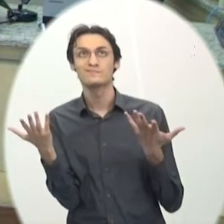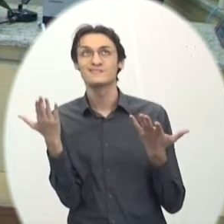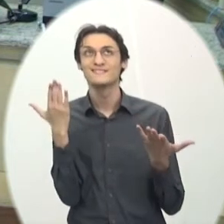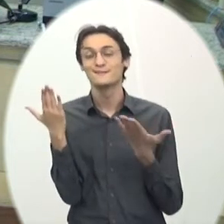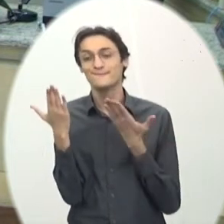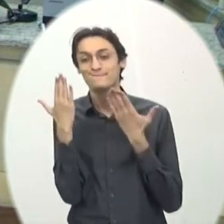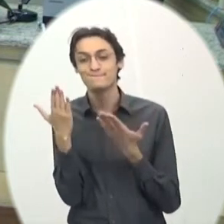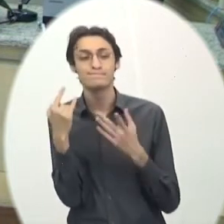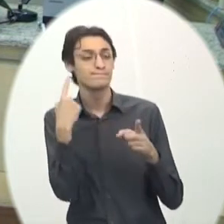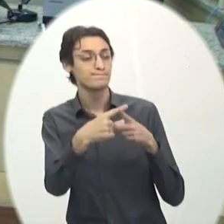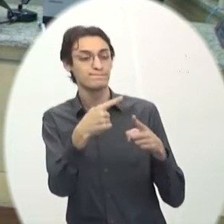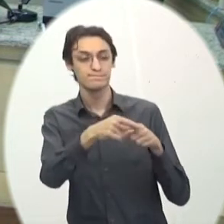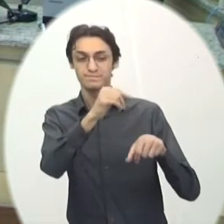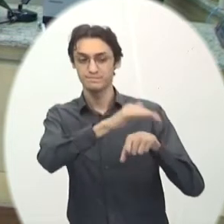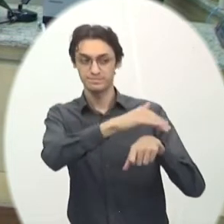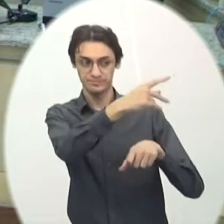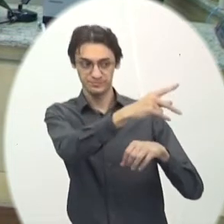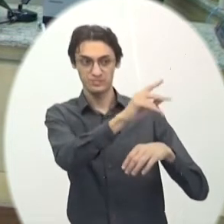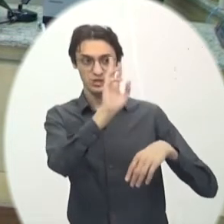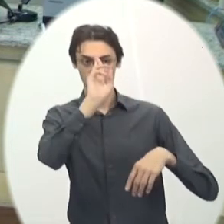empresa, não é?